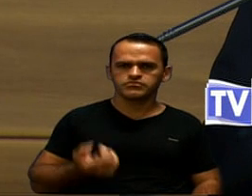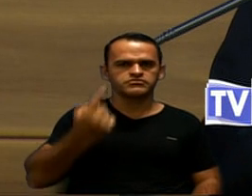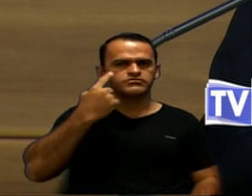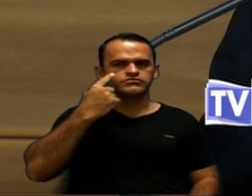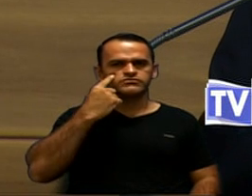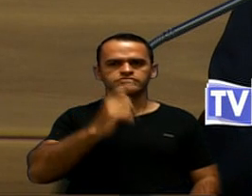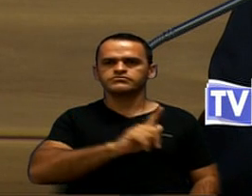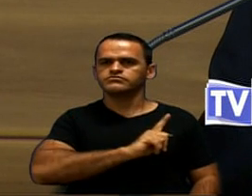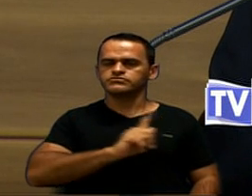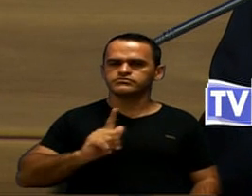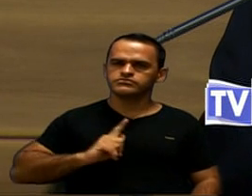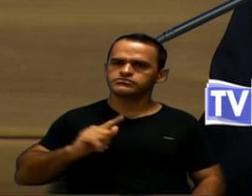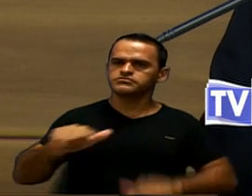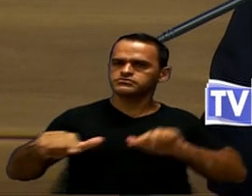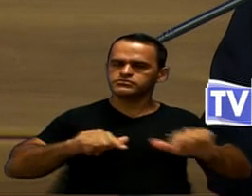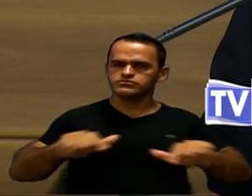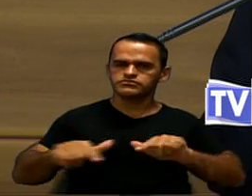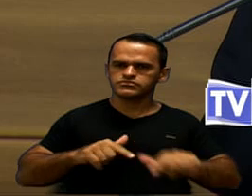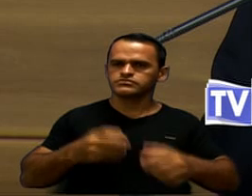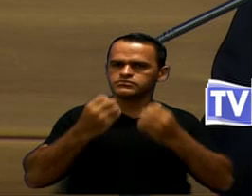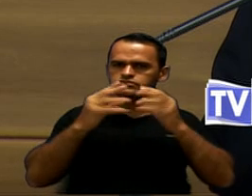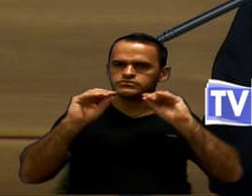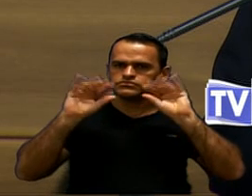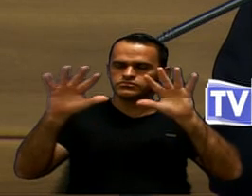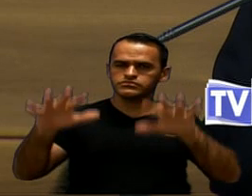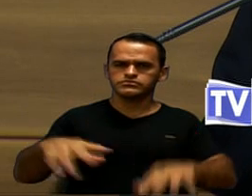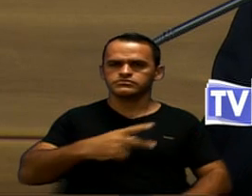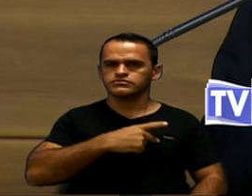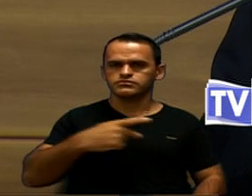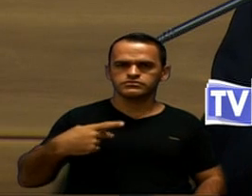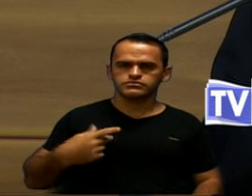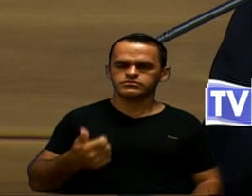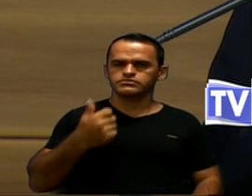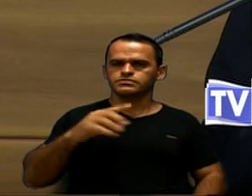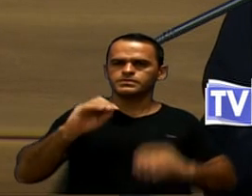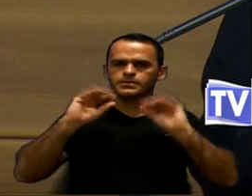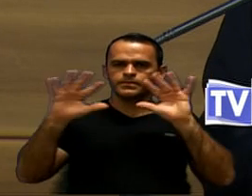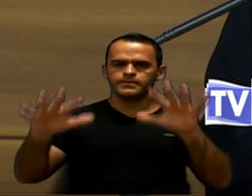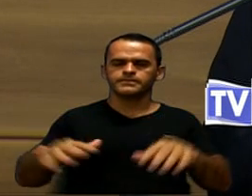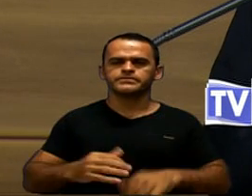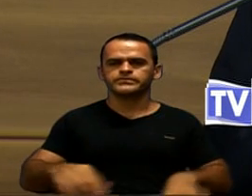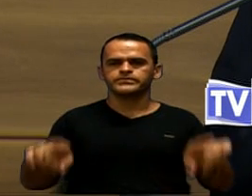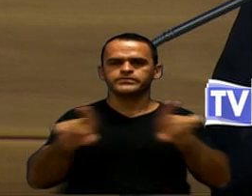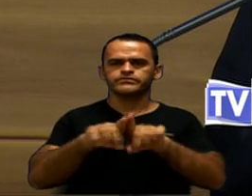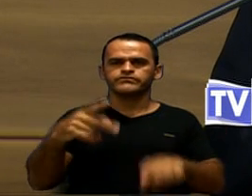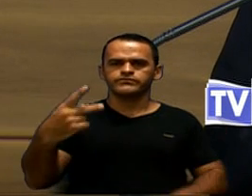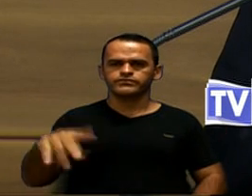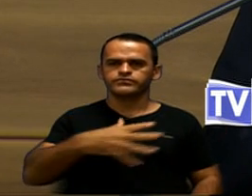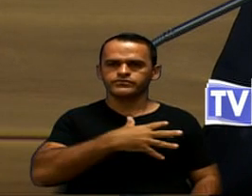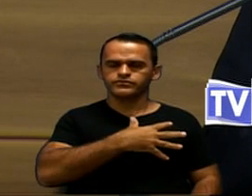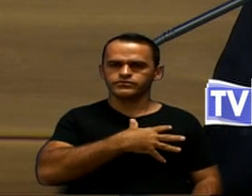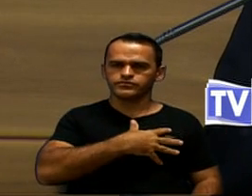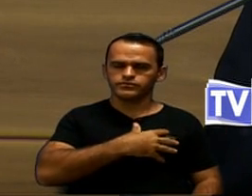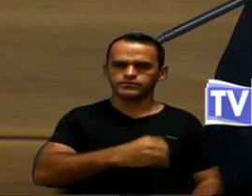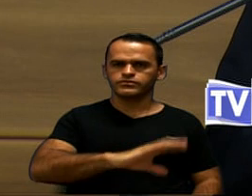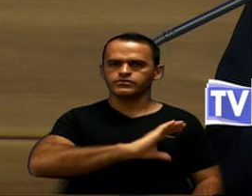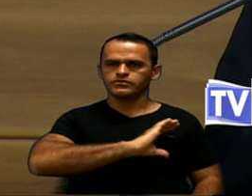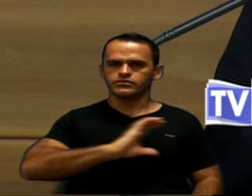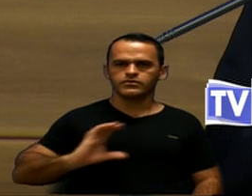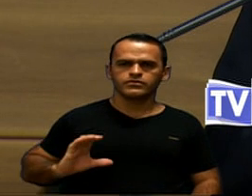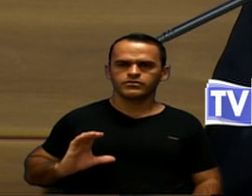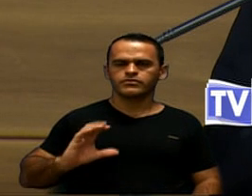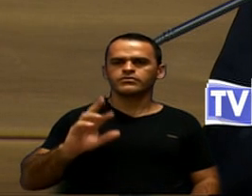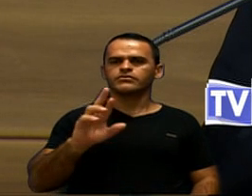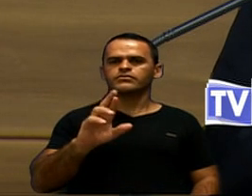Pastora. Deus te abençoe pela tua presença aqui, pastora. Deus te abençoe. Também o seu filho, meu cunhado,